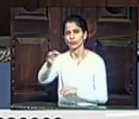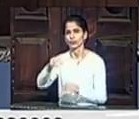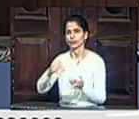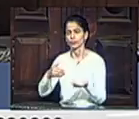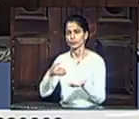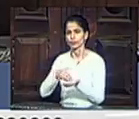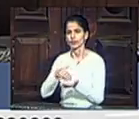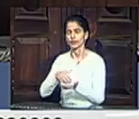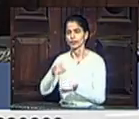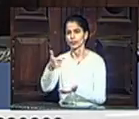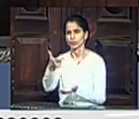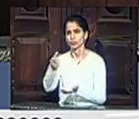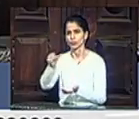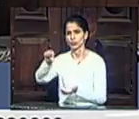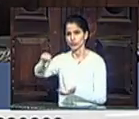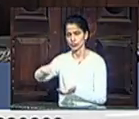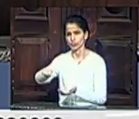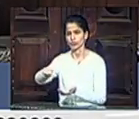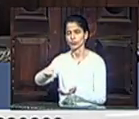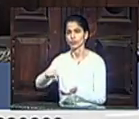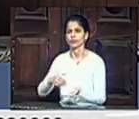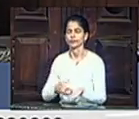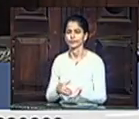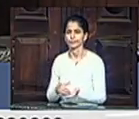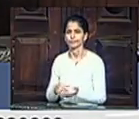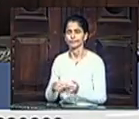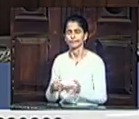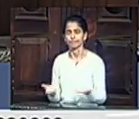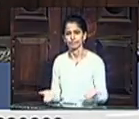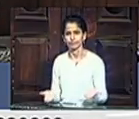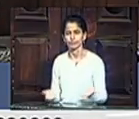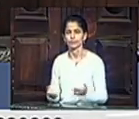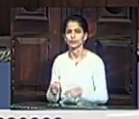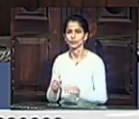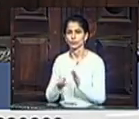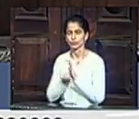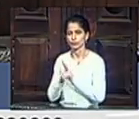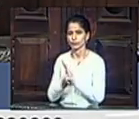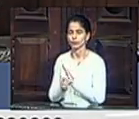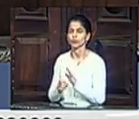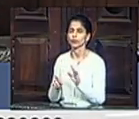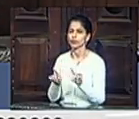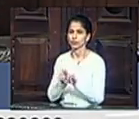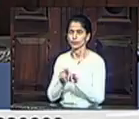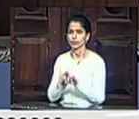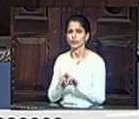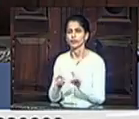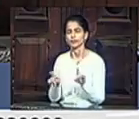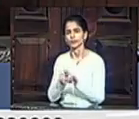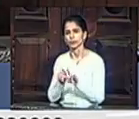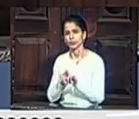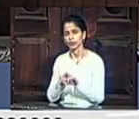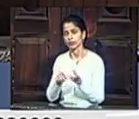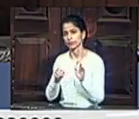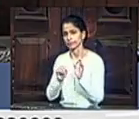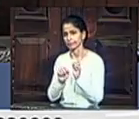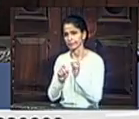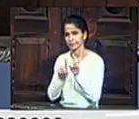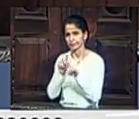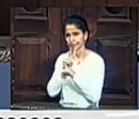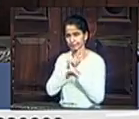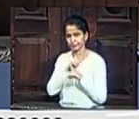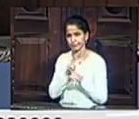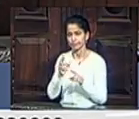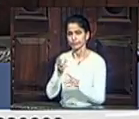de 2019. Estou me aprofundando e levantando, junto com os meus colegas auditores fiscais, os números do